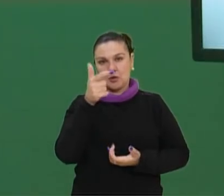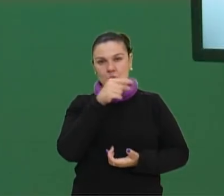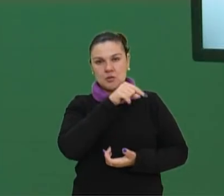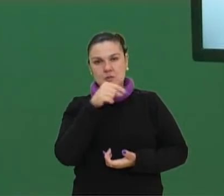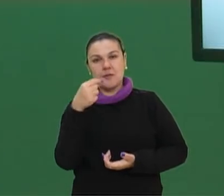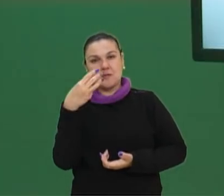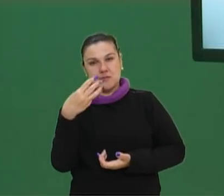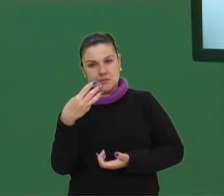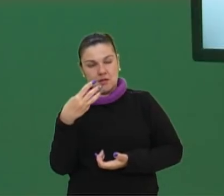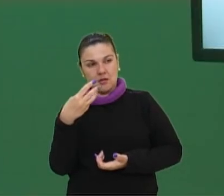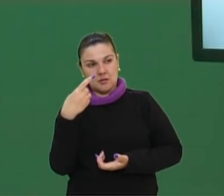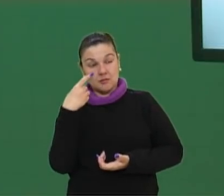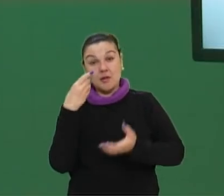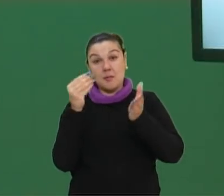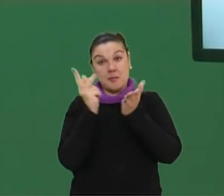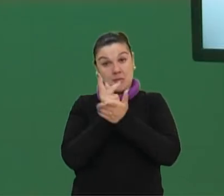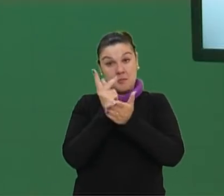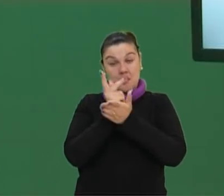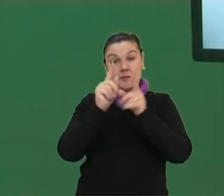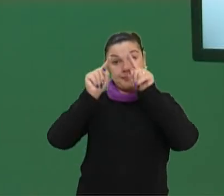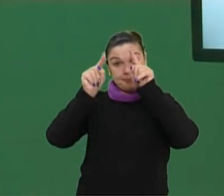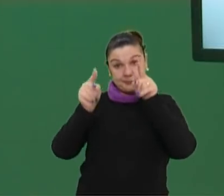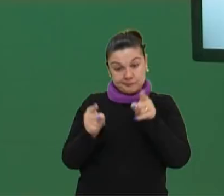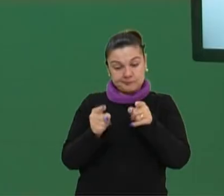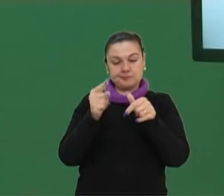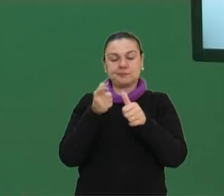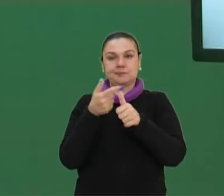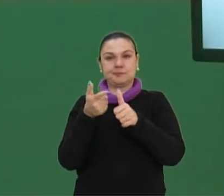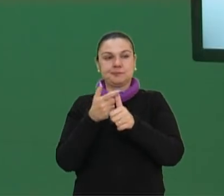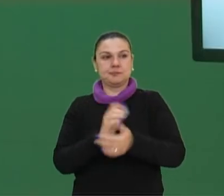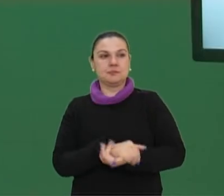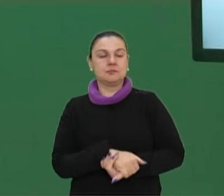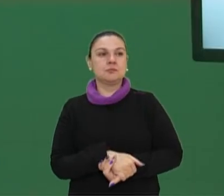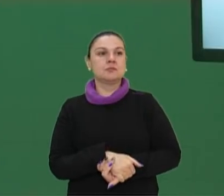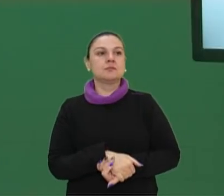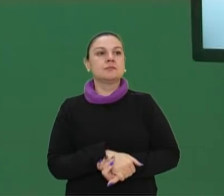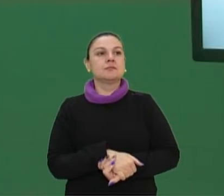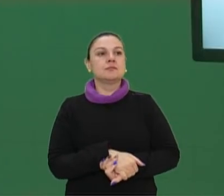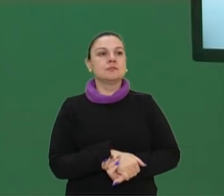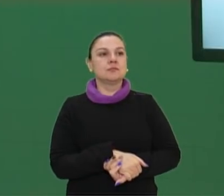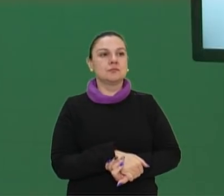3? Sempre fazendo o que está dentro do parênteses primeiro, lembram? Então, 12 menos 3 dá